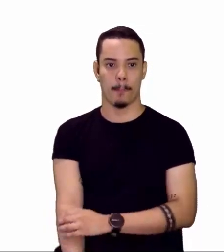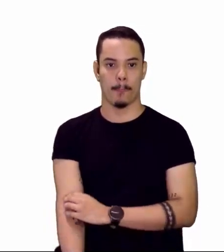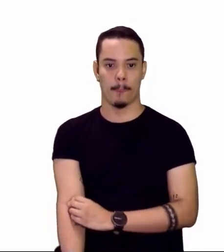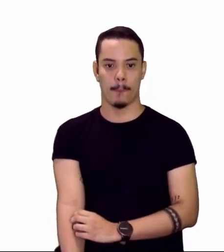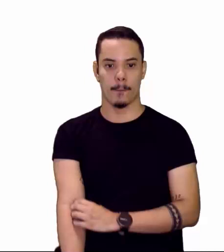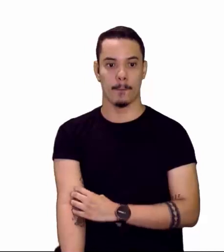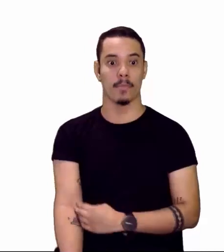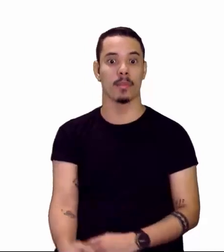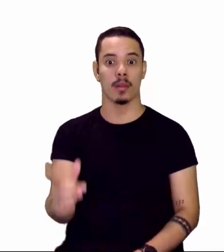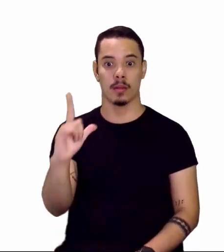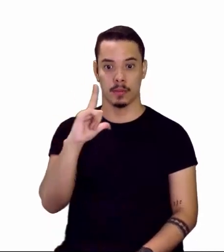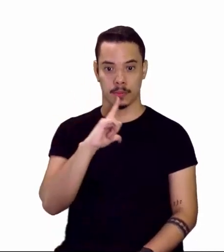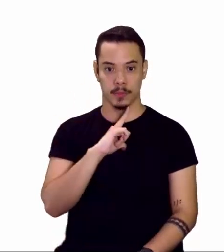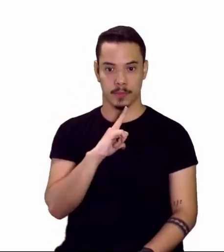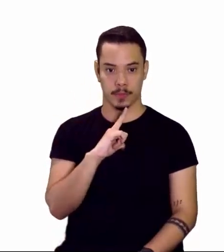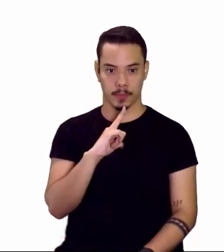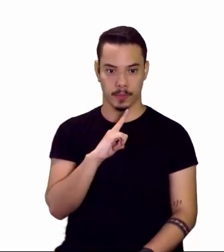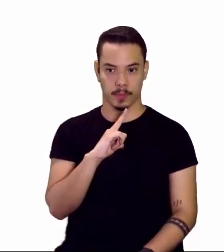nós teríamos aqui